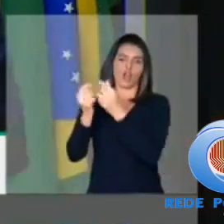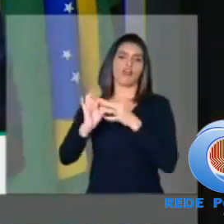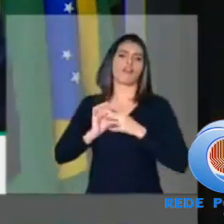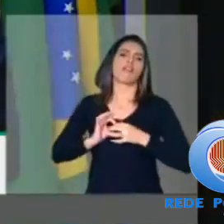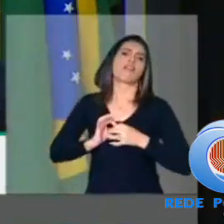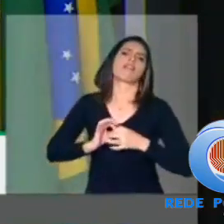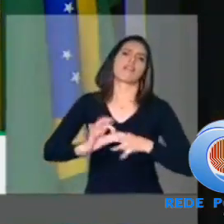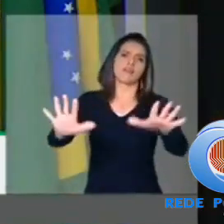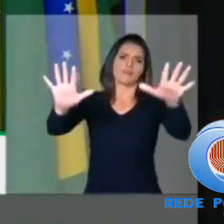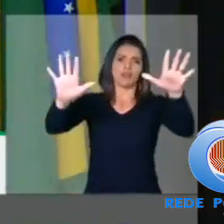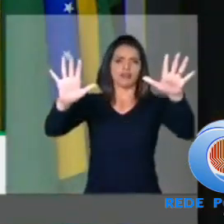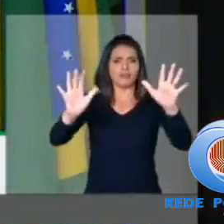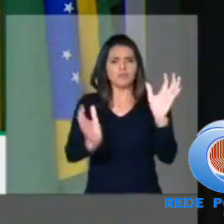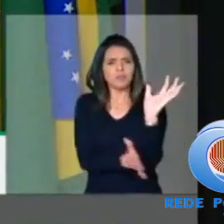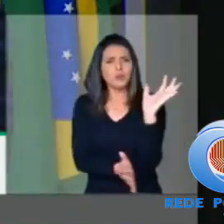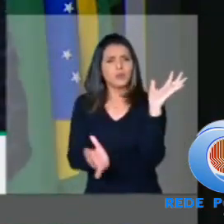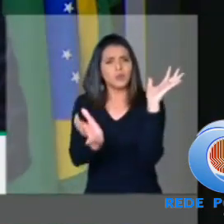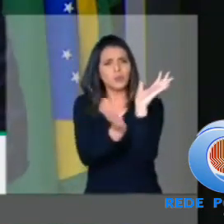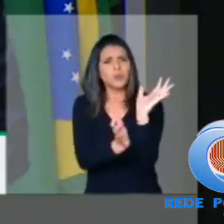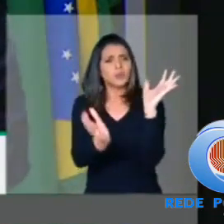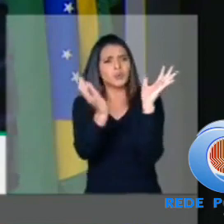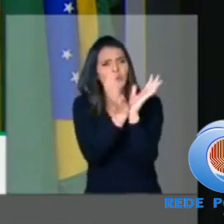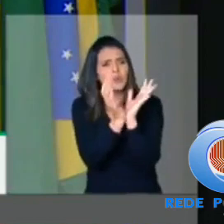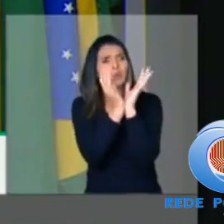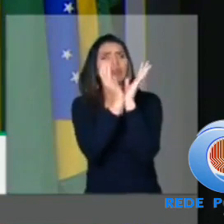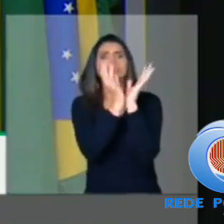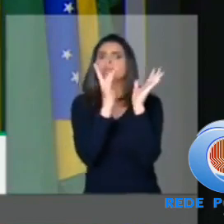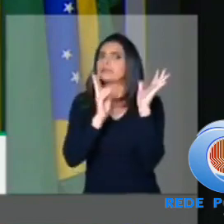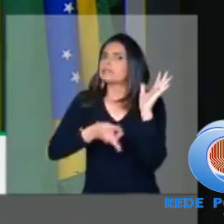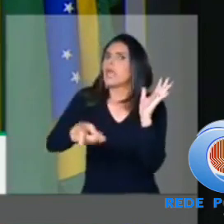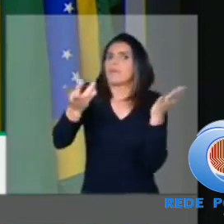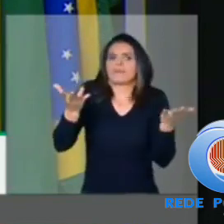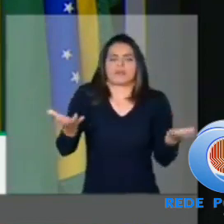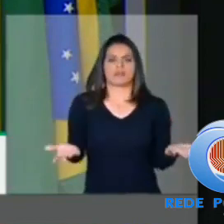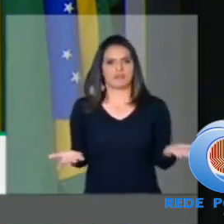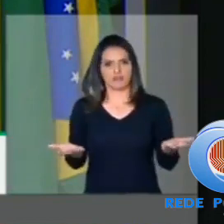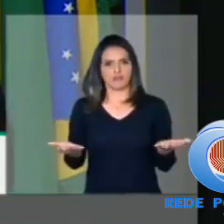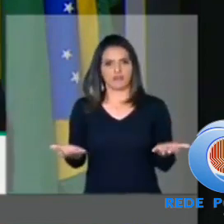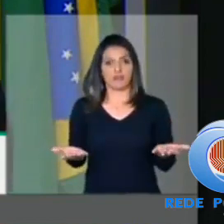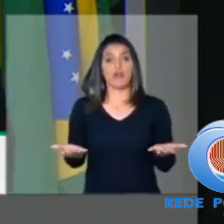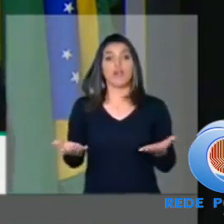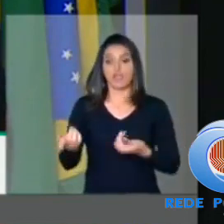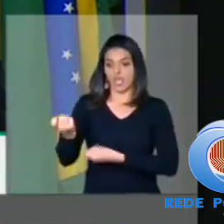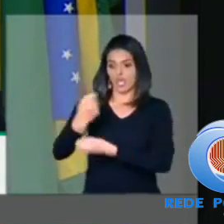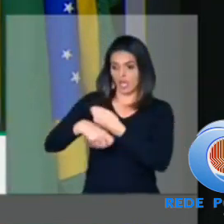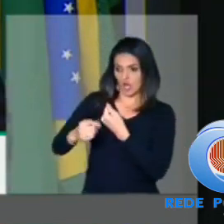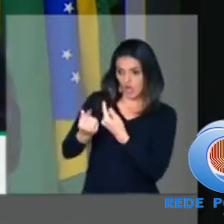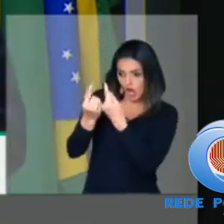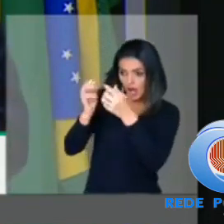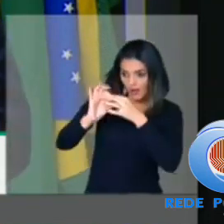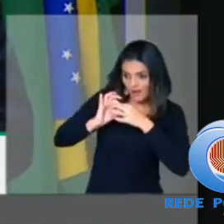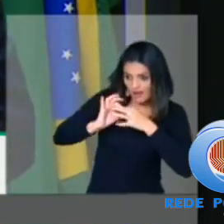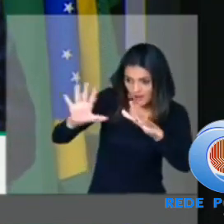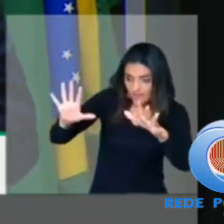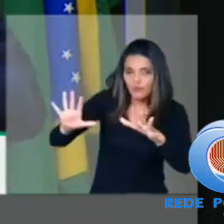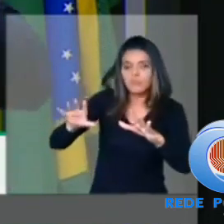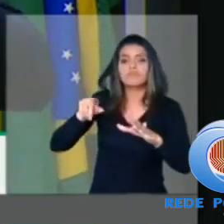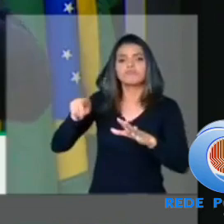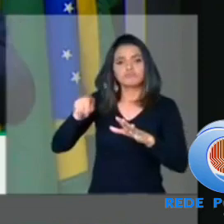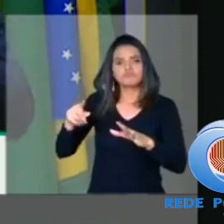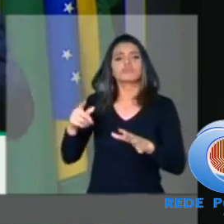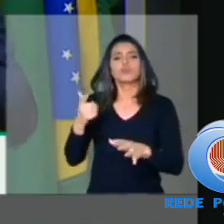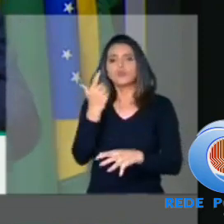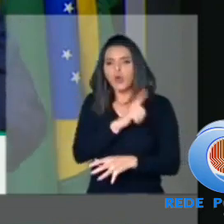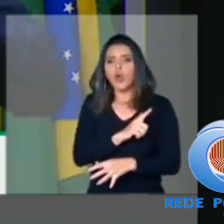das amarras da burocracia estatal. A liberdade econômica traz essas garantias de livre mercado.